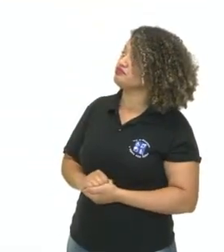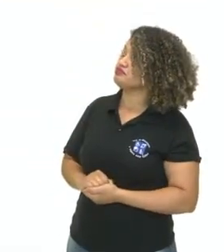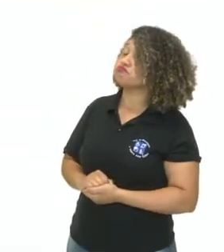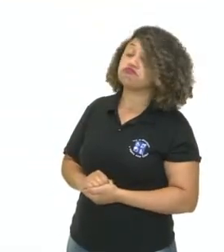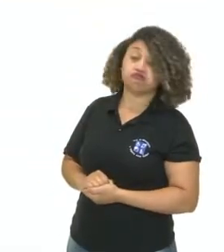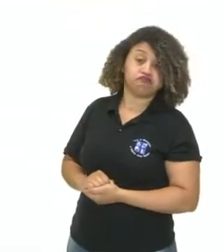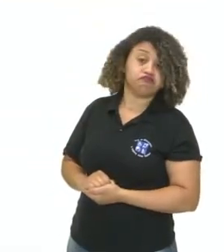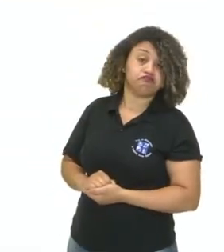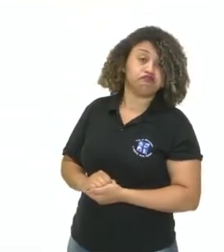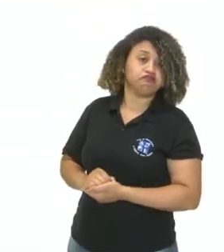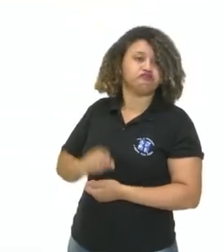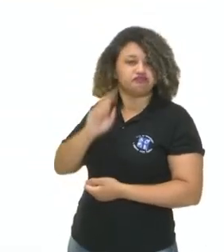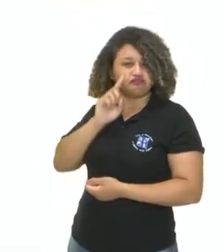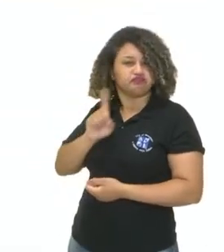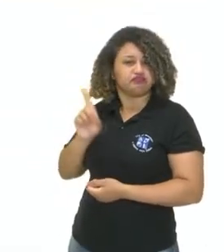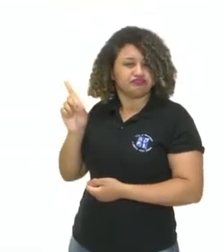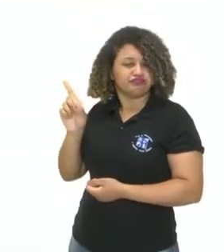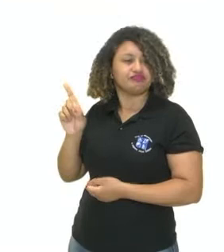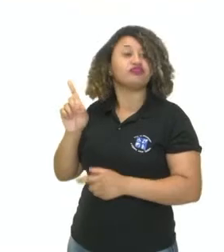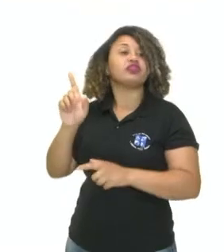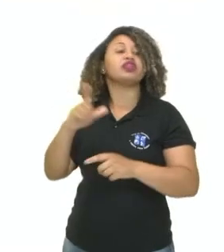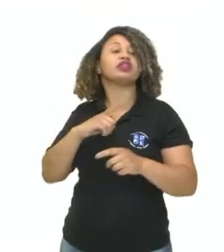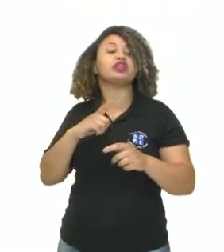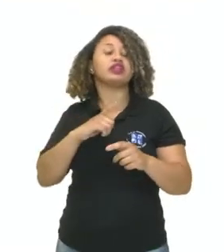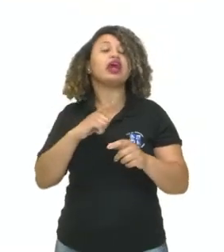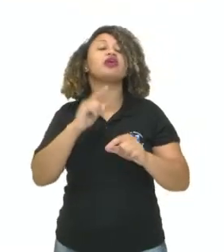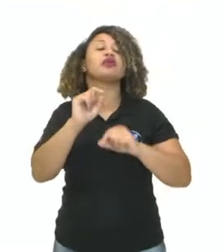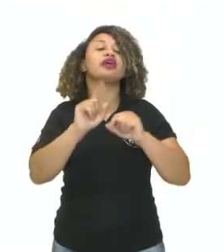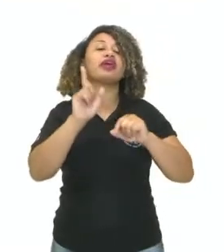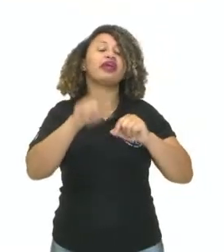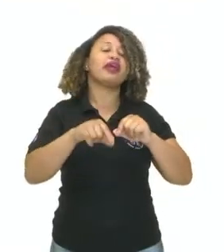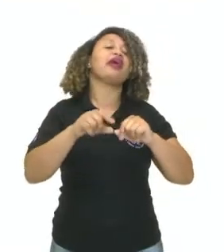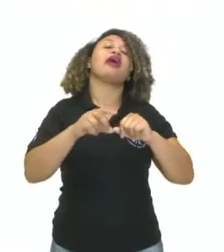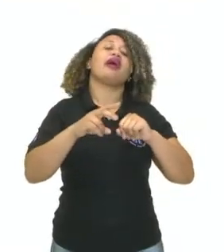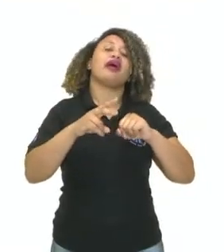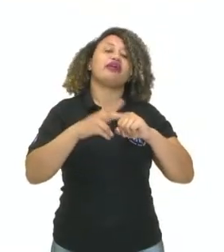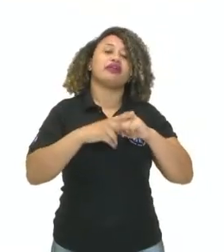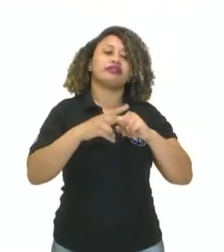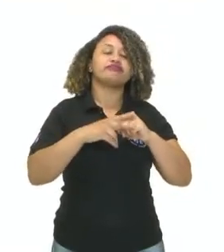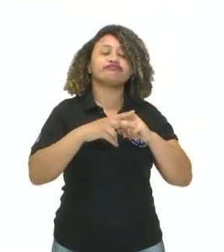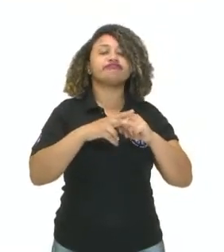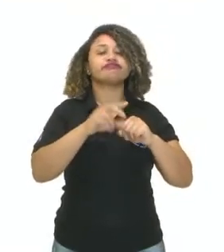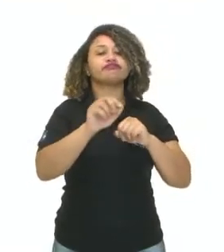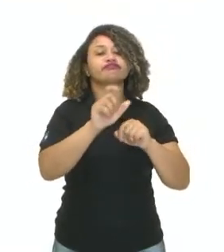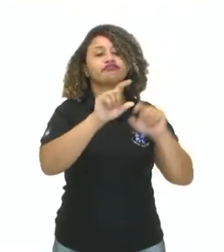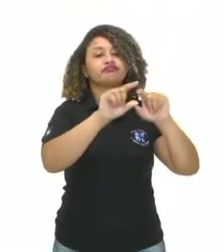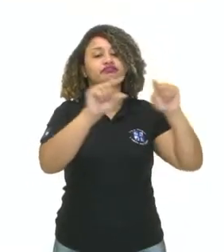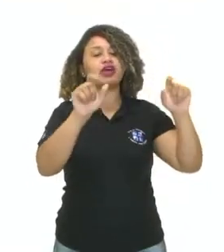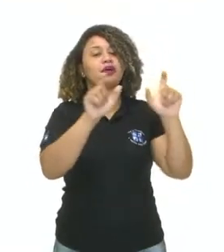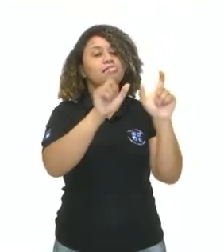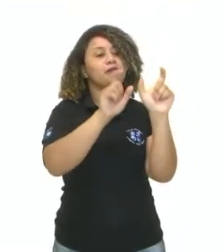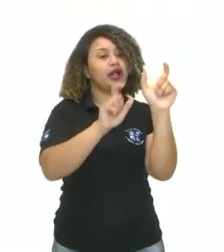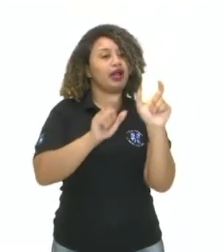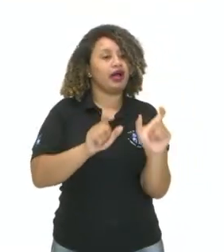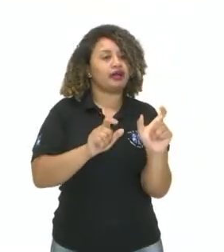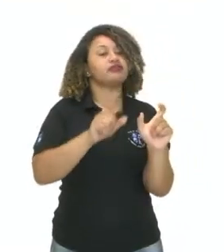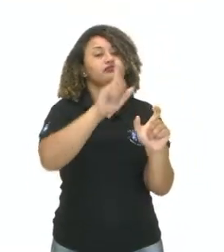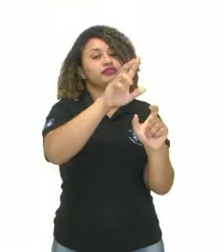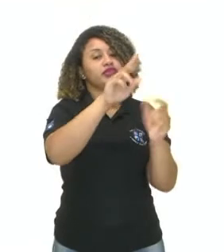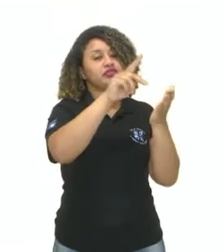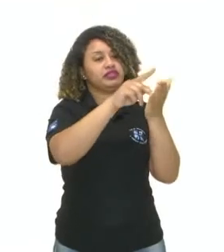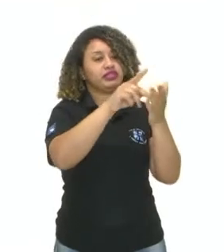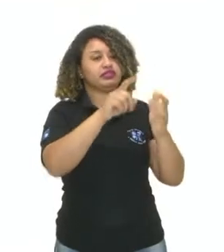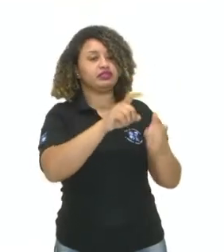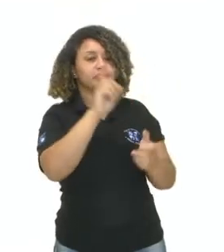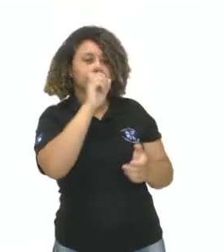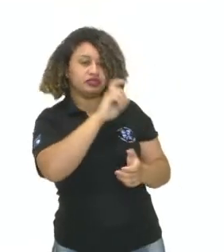palavras, verdade, mentira. E também temos os elementos não verbais, temos as imagens, as cores, os